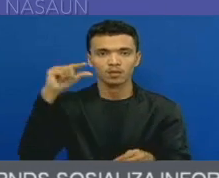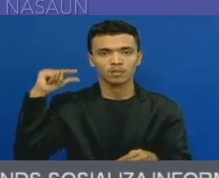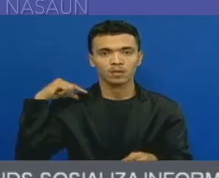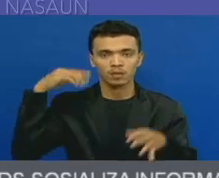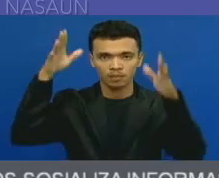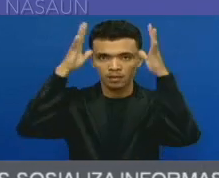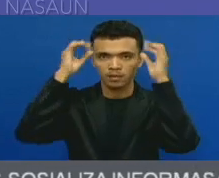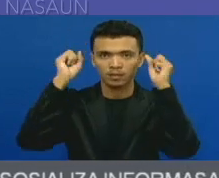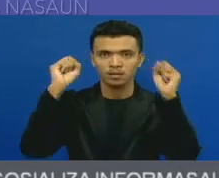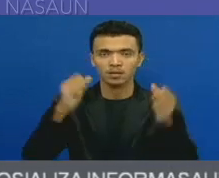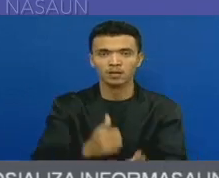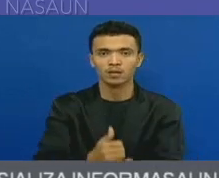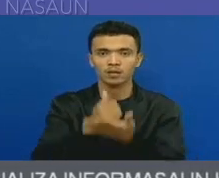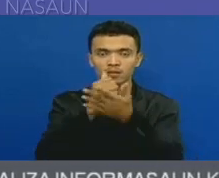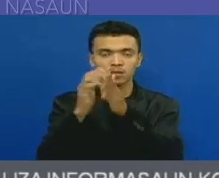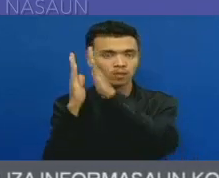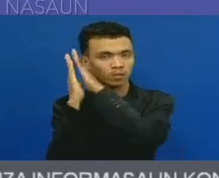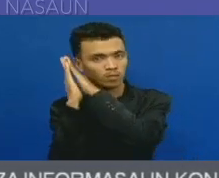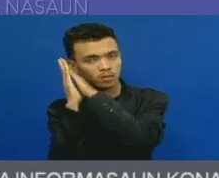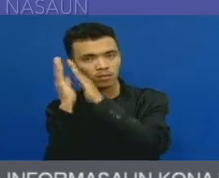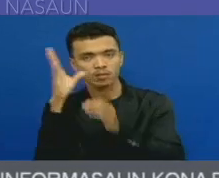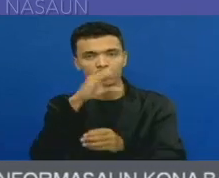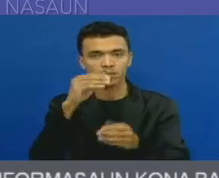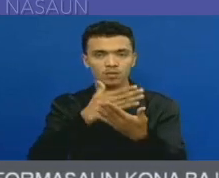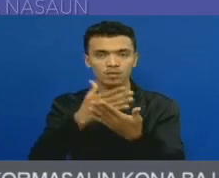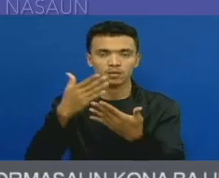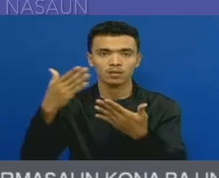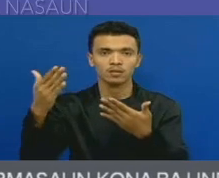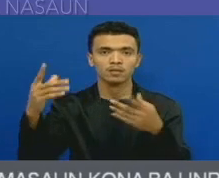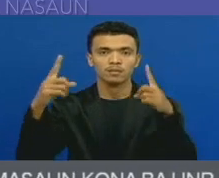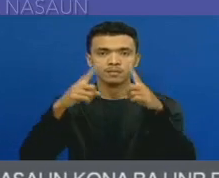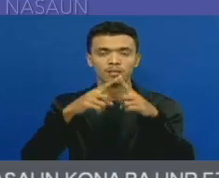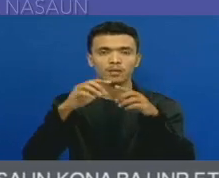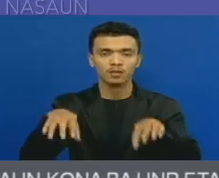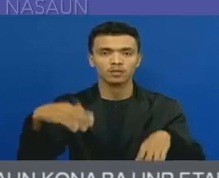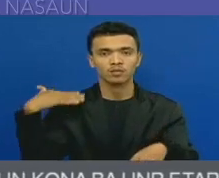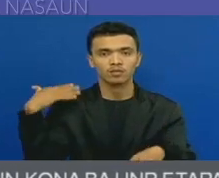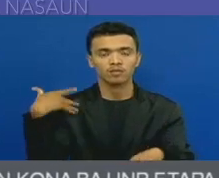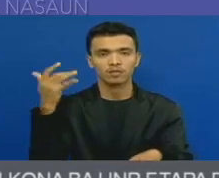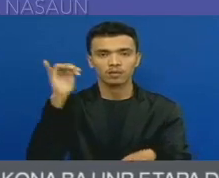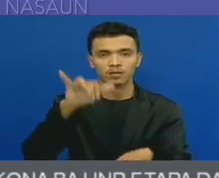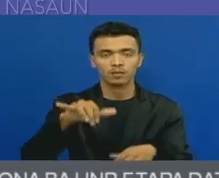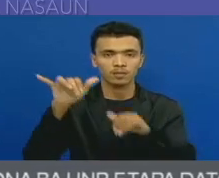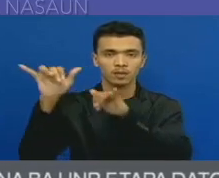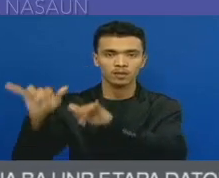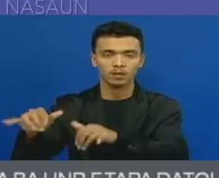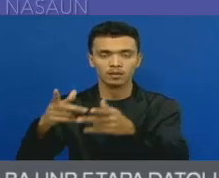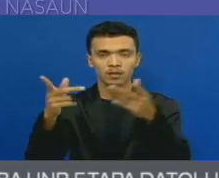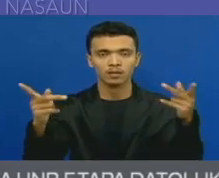Gabinete Presidente da República apoia a coalição no necessidade básica. Bafo insaisira na behela e a